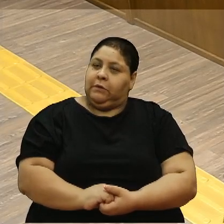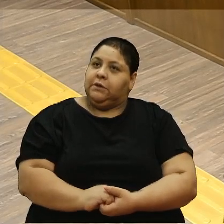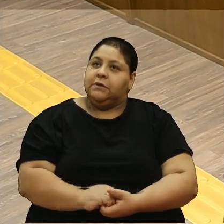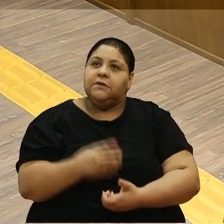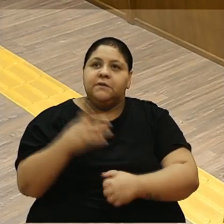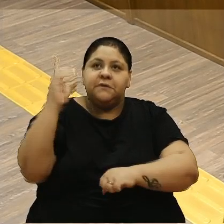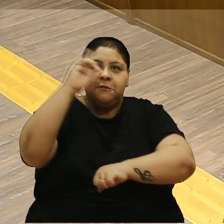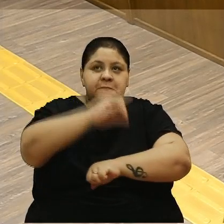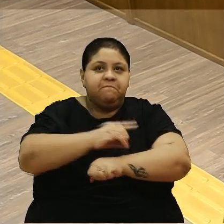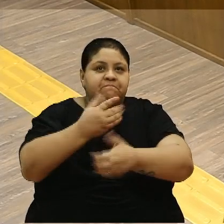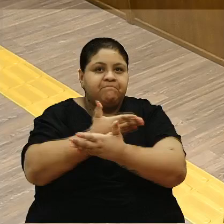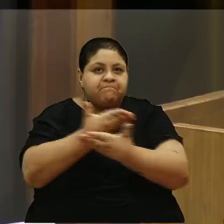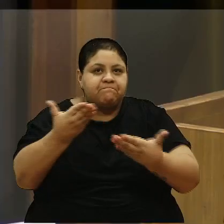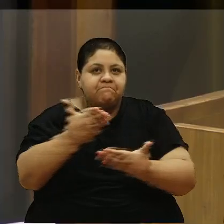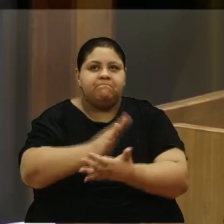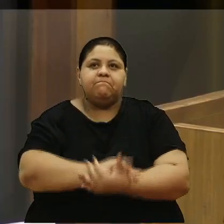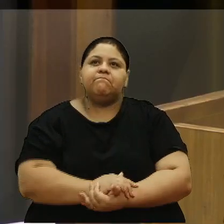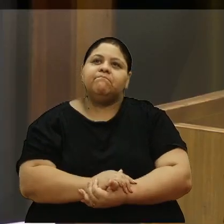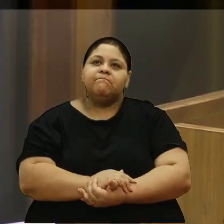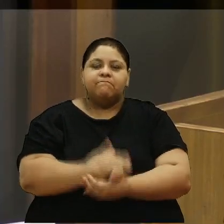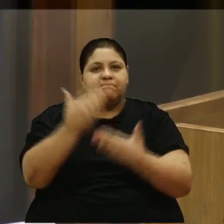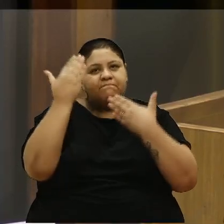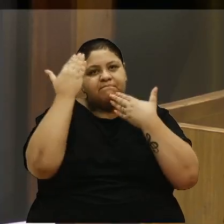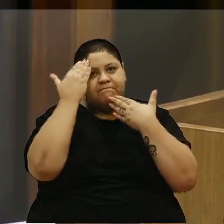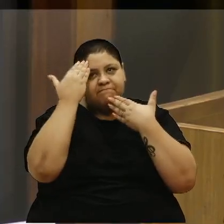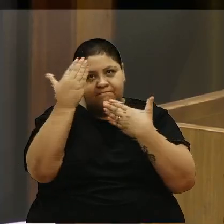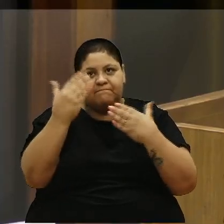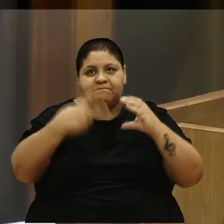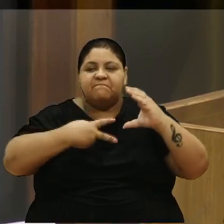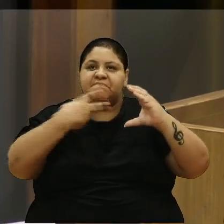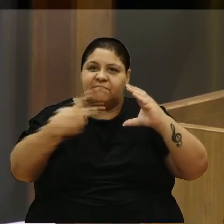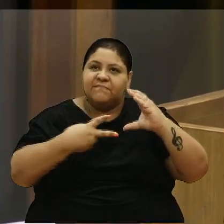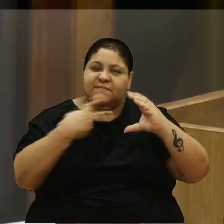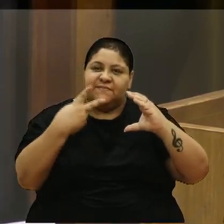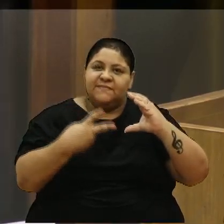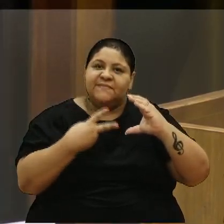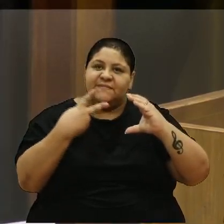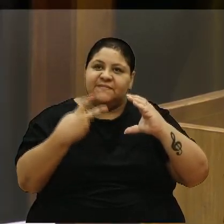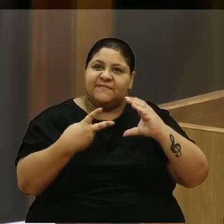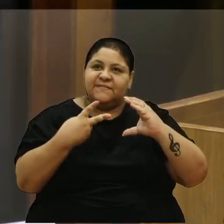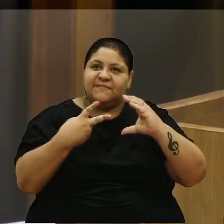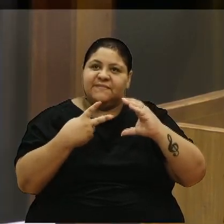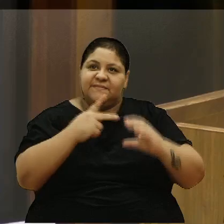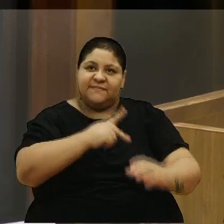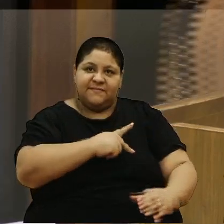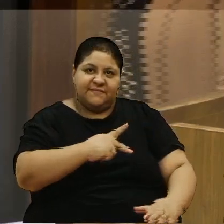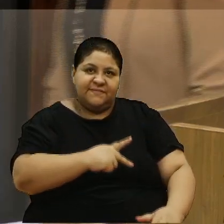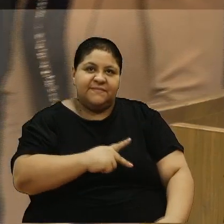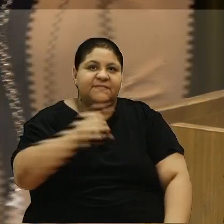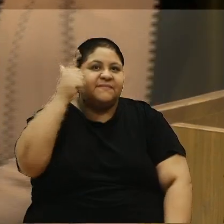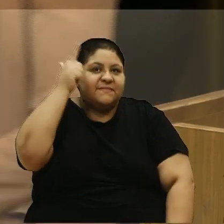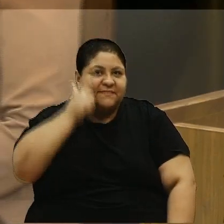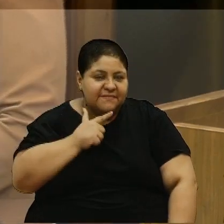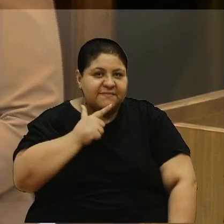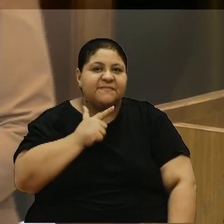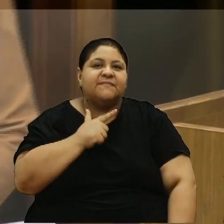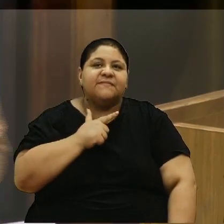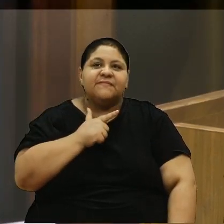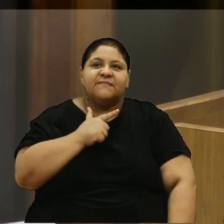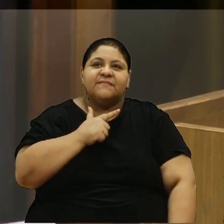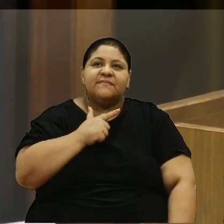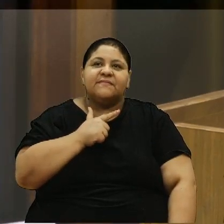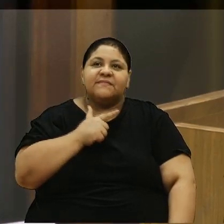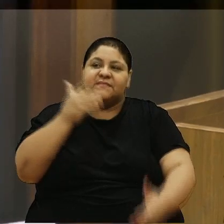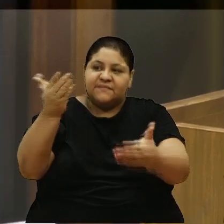Bom dia a todos. Agradeço à Câmara de Vereadores, ao presidente da Câmara de Vereadores, Lucas Carignato, por